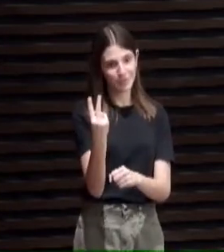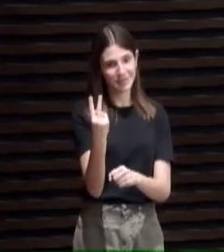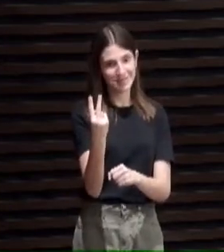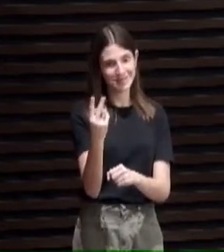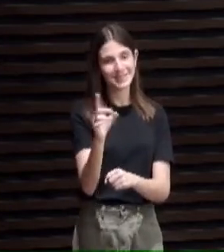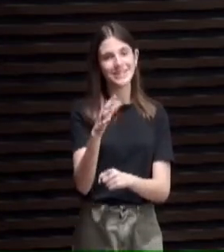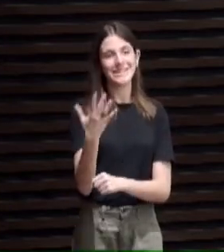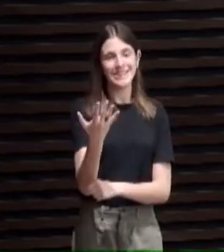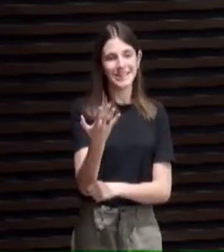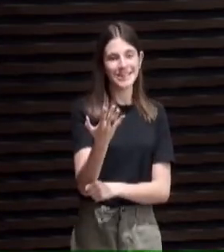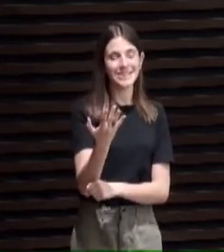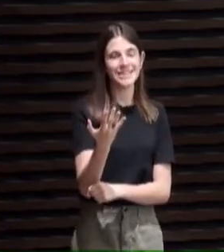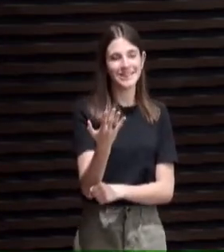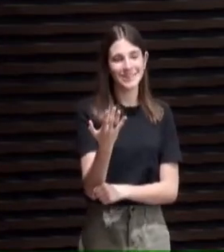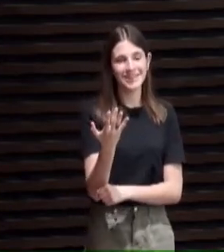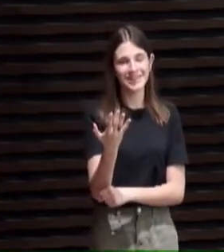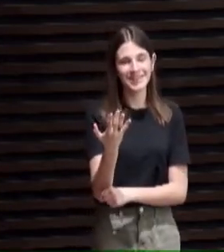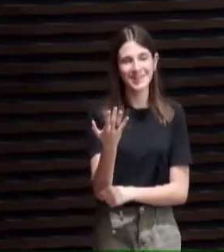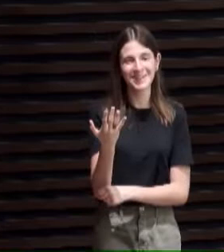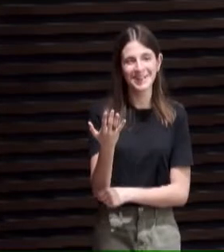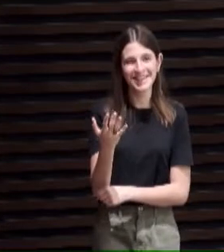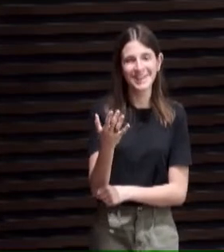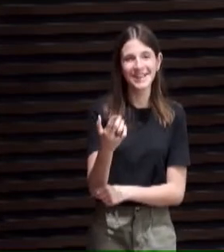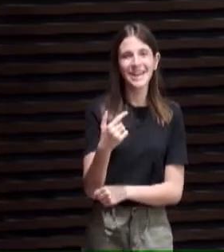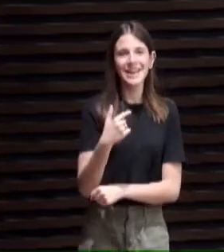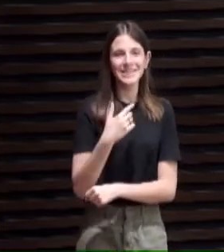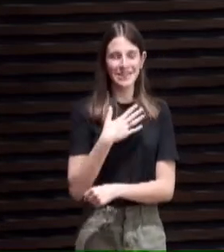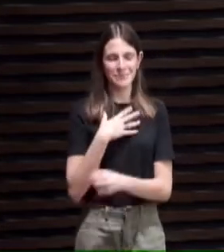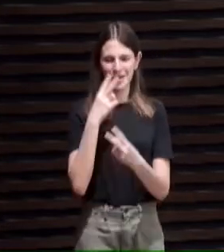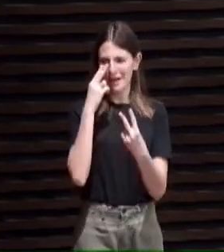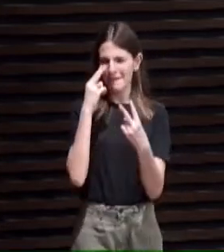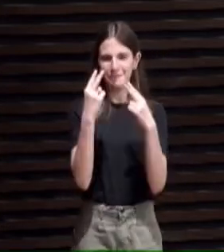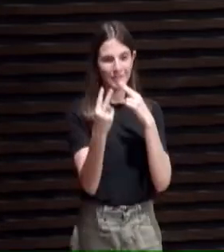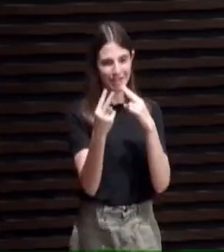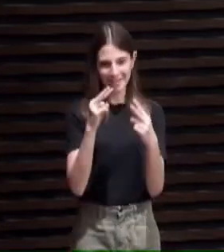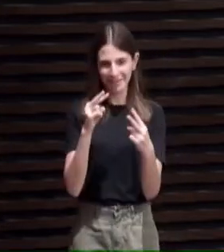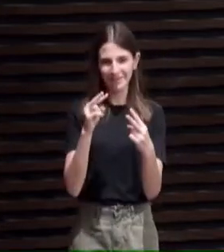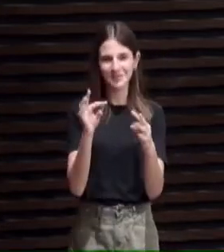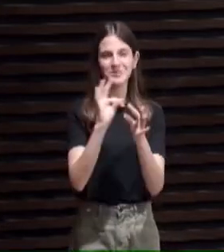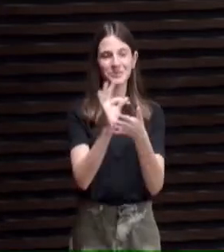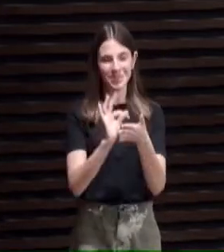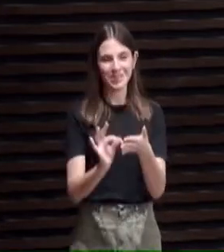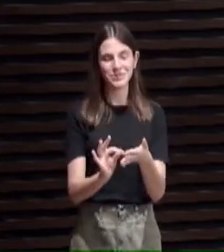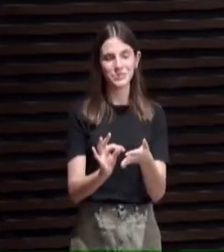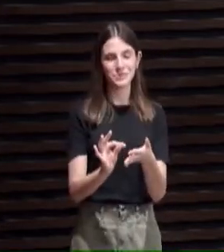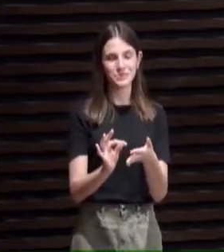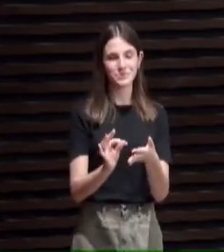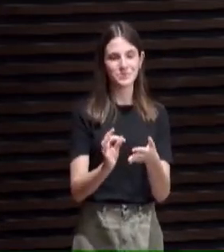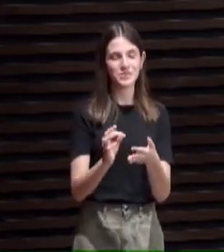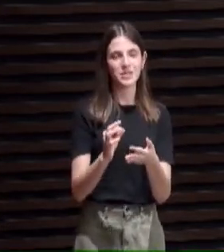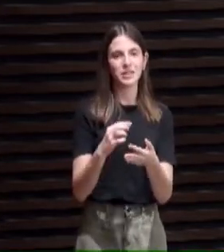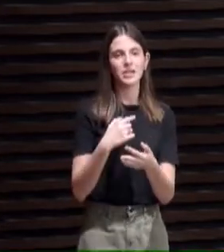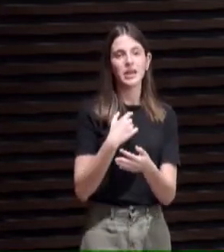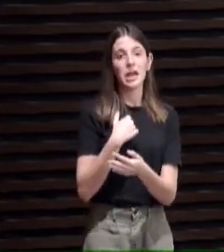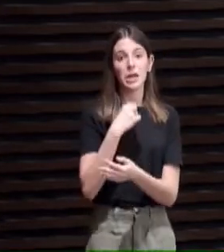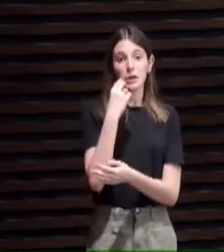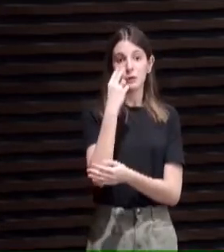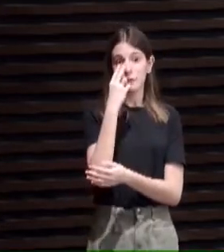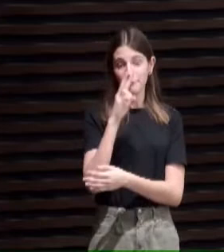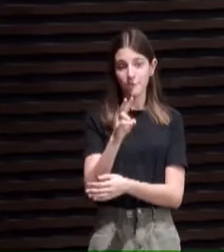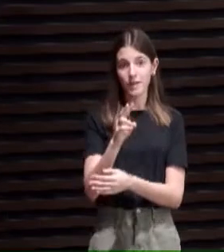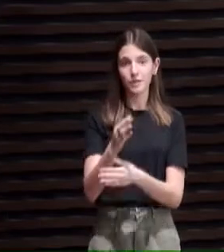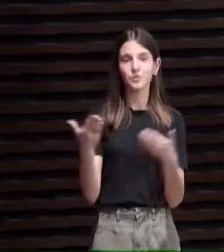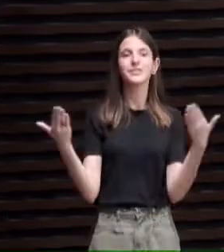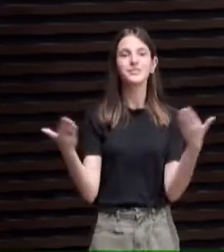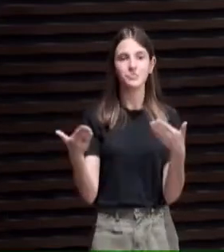essa é a minha perspectiva do texto. Eu vejo que o tempo todo a dinâmica do já e ainda não está